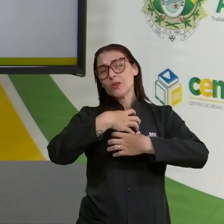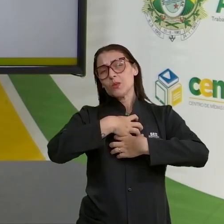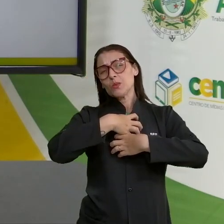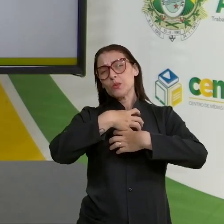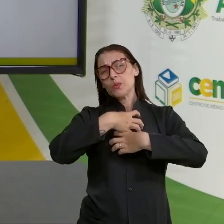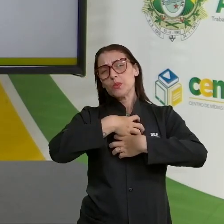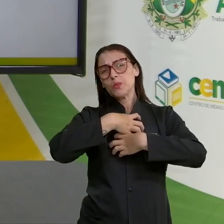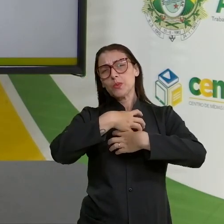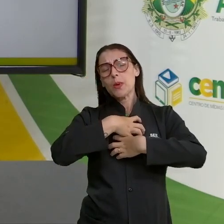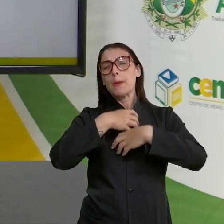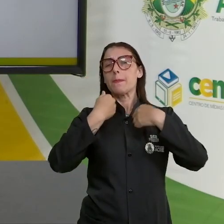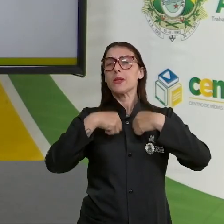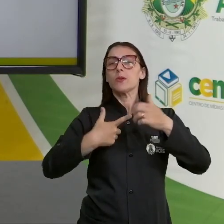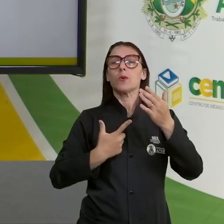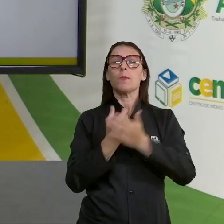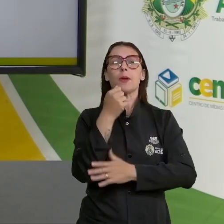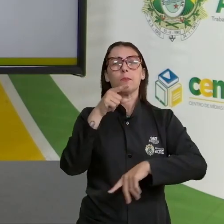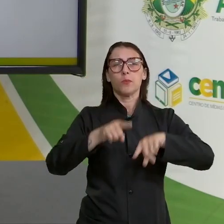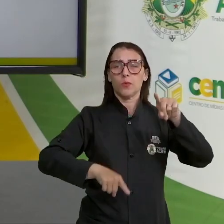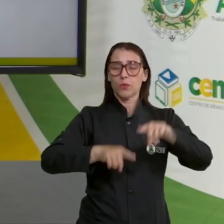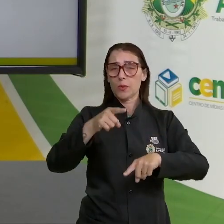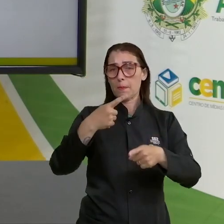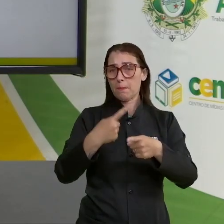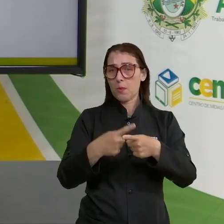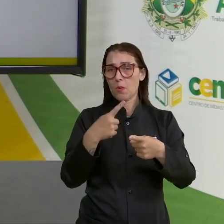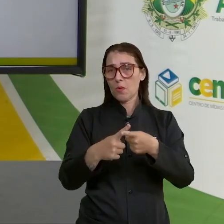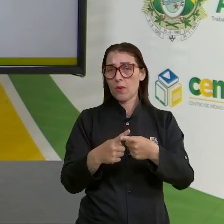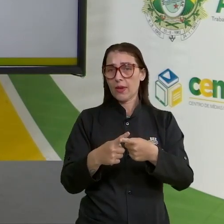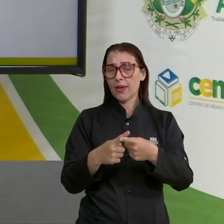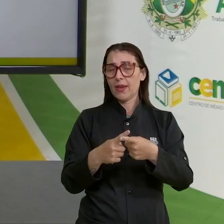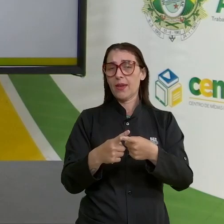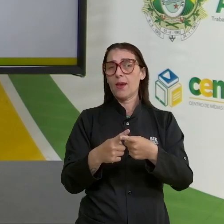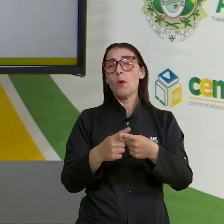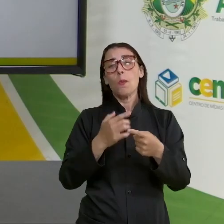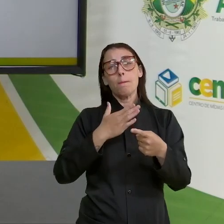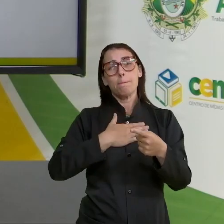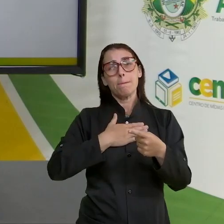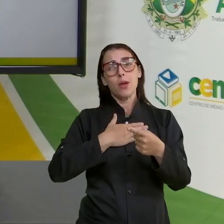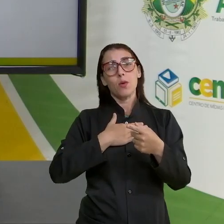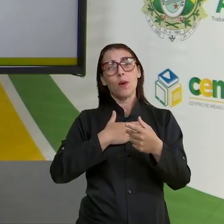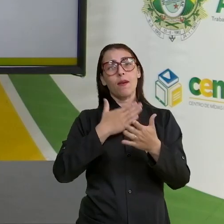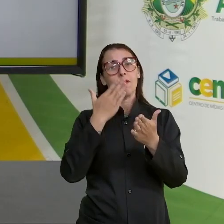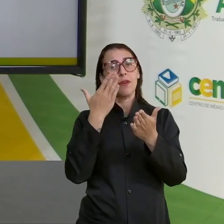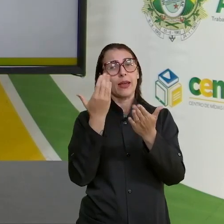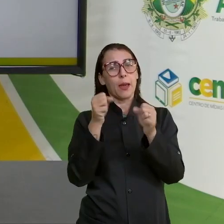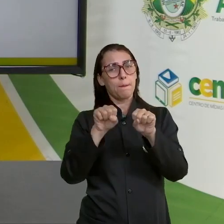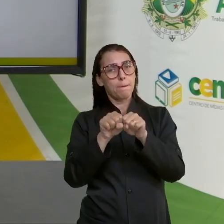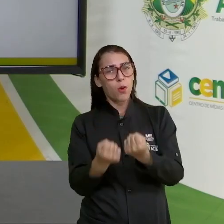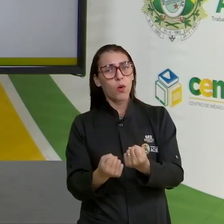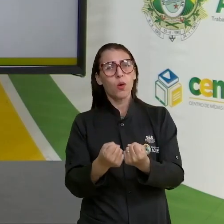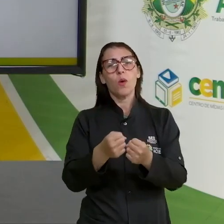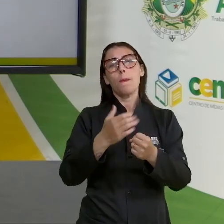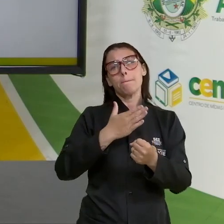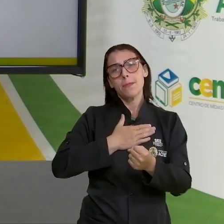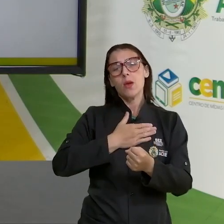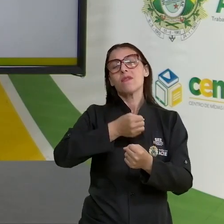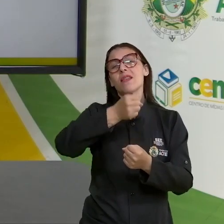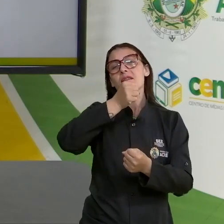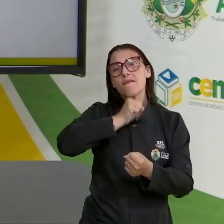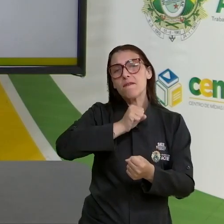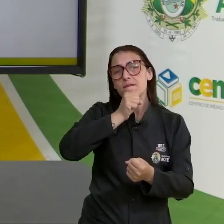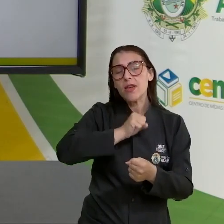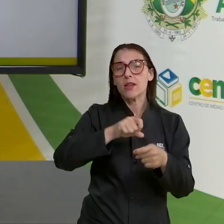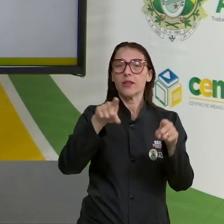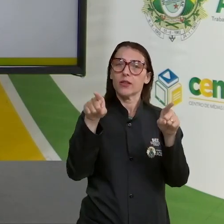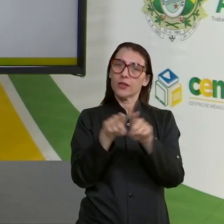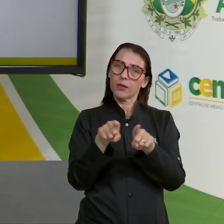você tem que comprar determinado produto porque ele está sendo ali, você está sendo bombardeado pela propaganda e muitas vezes você